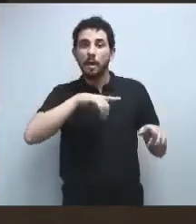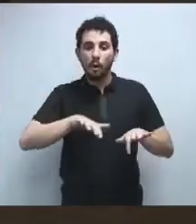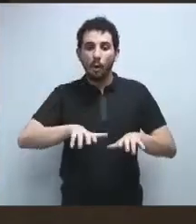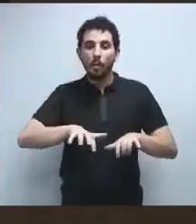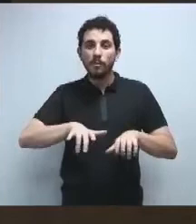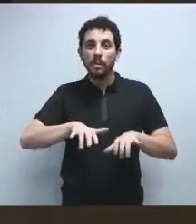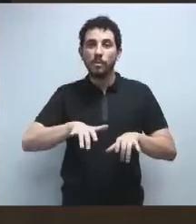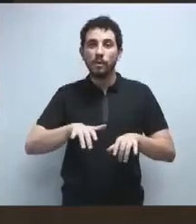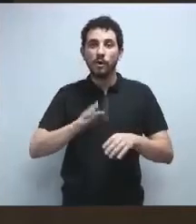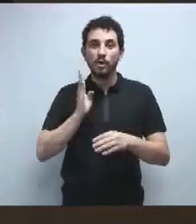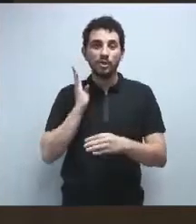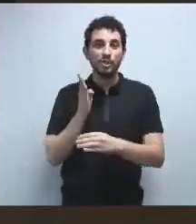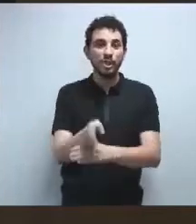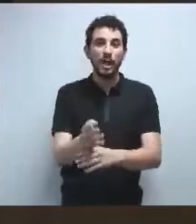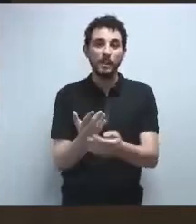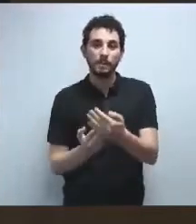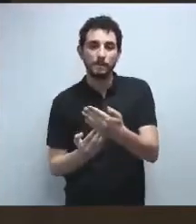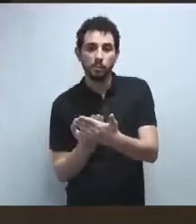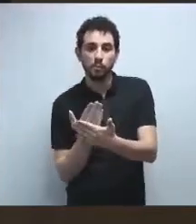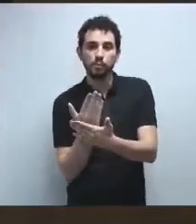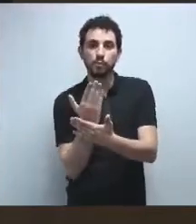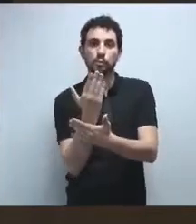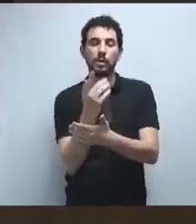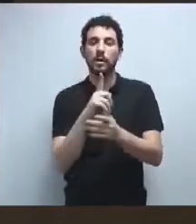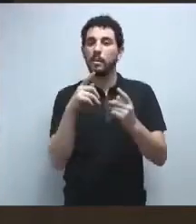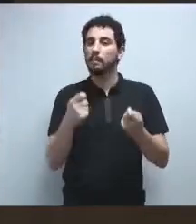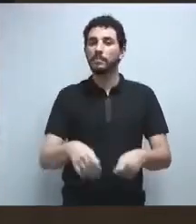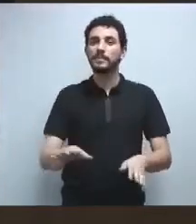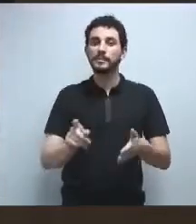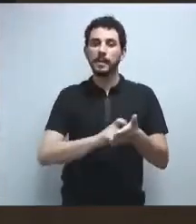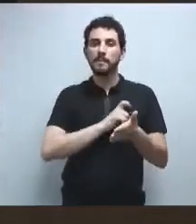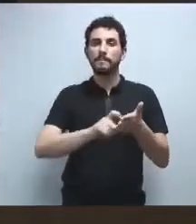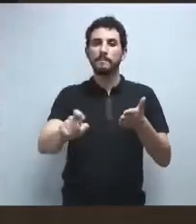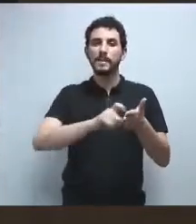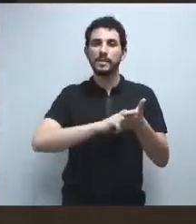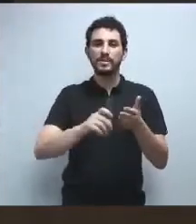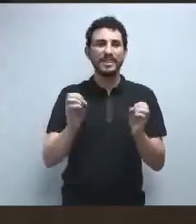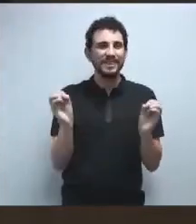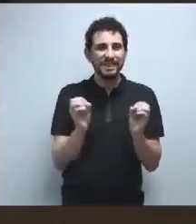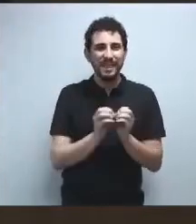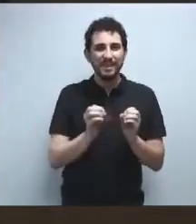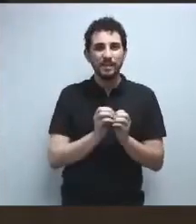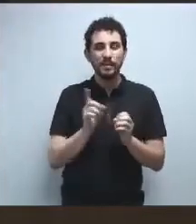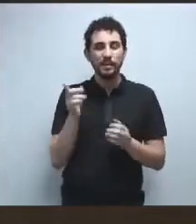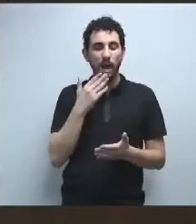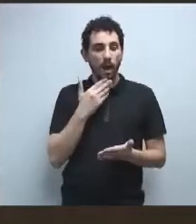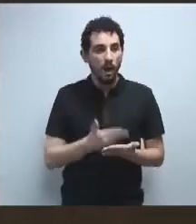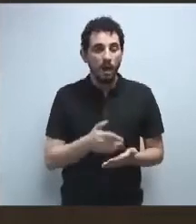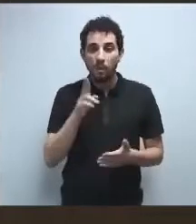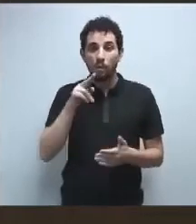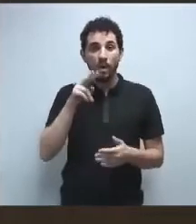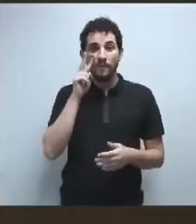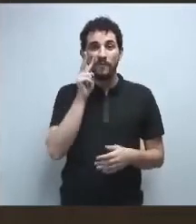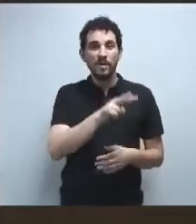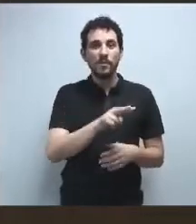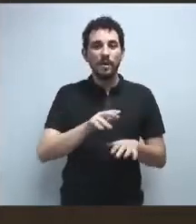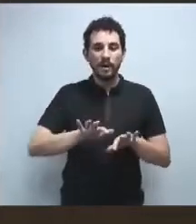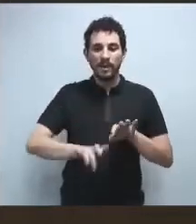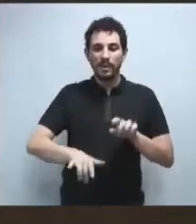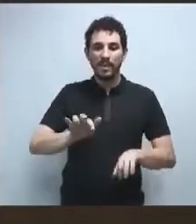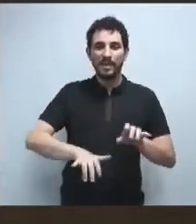imprimir direto no sesi impressora ele nunca tinha visto uma máquina de escrever na vida